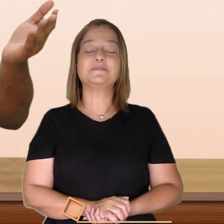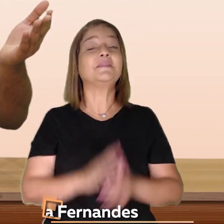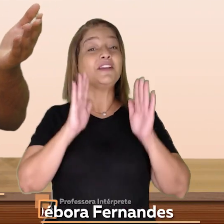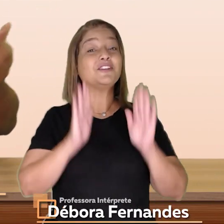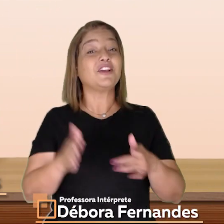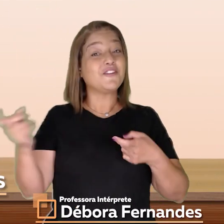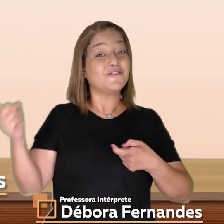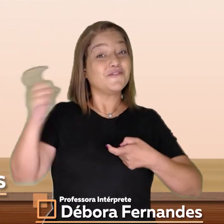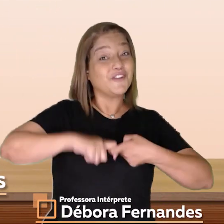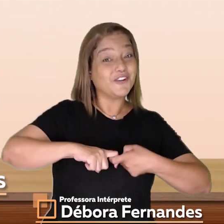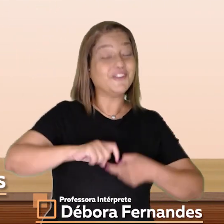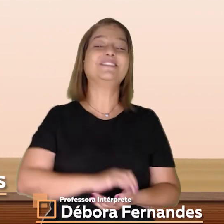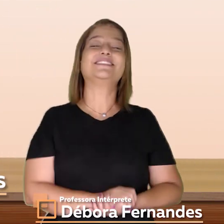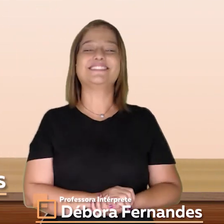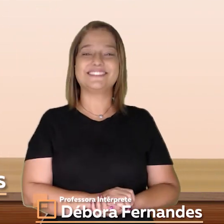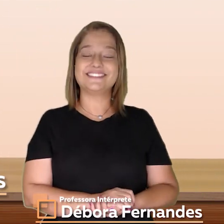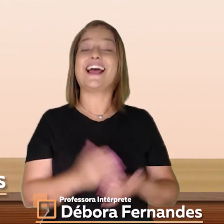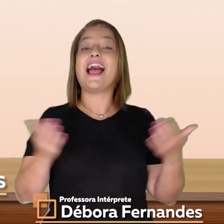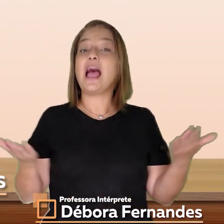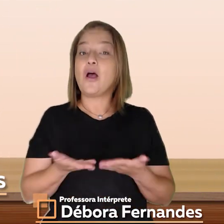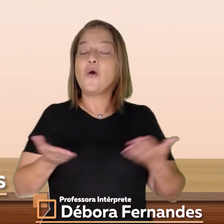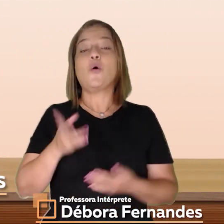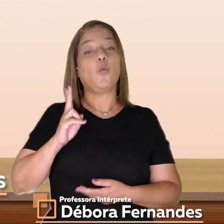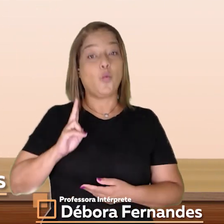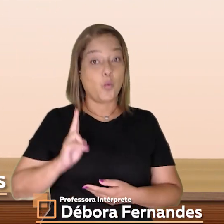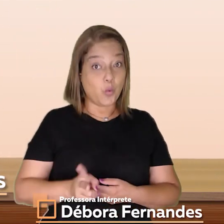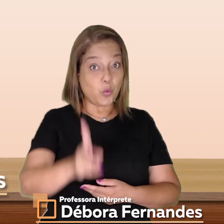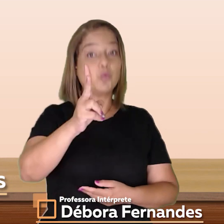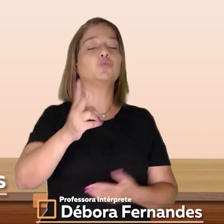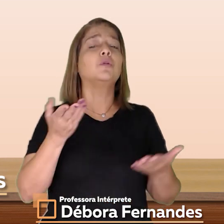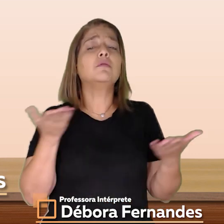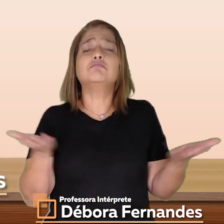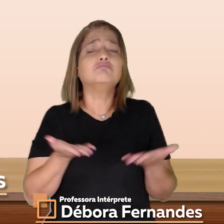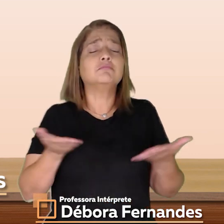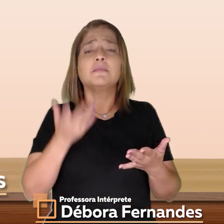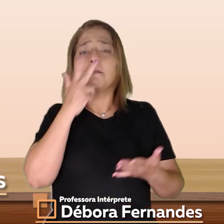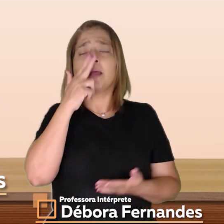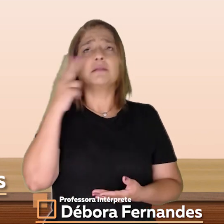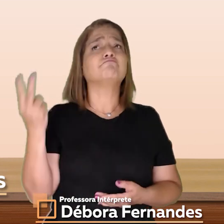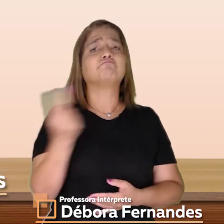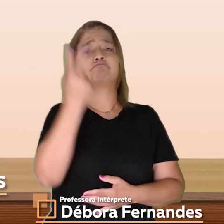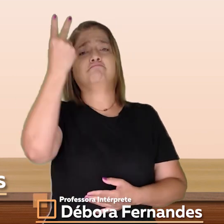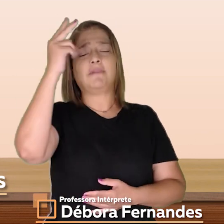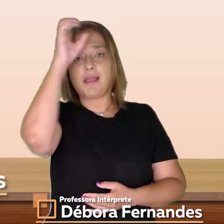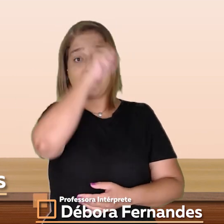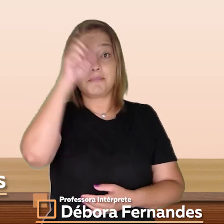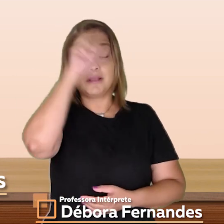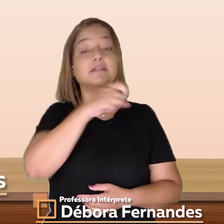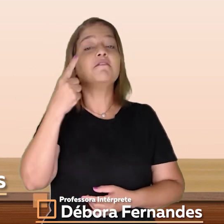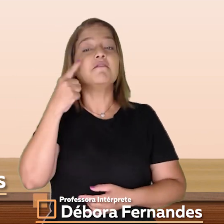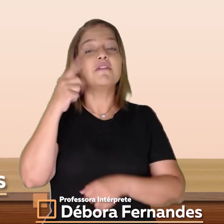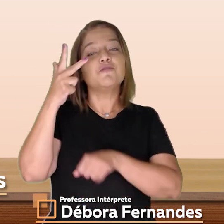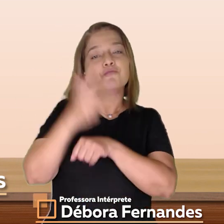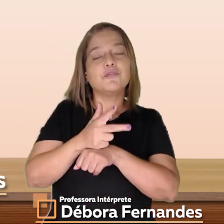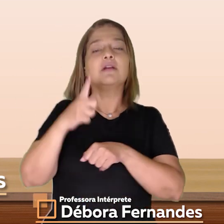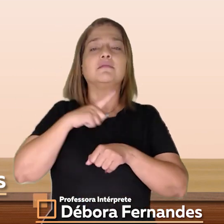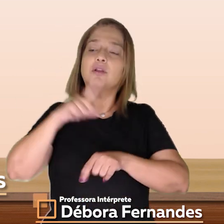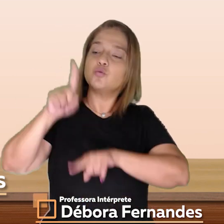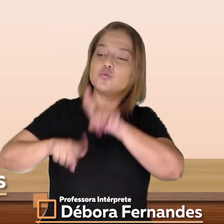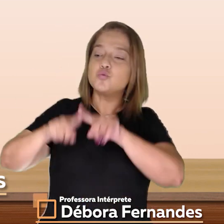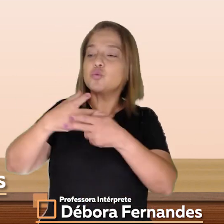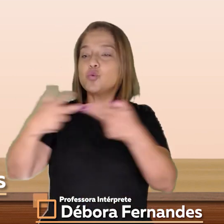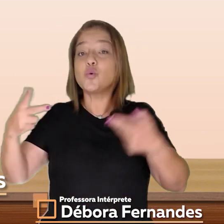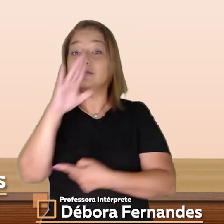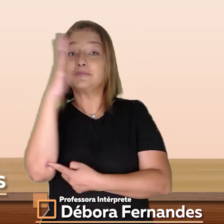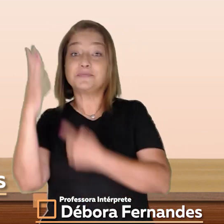Voltamos, pessoal! E agora, dando continuidade ao nosso momento tão rico de aprendizagem, vamos ver um vídeo sobre recursos